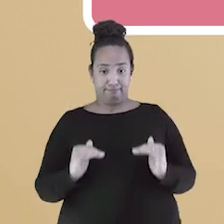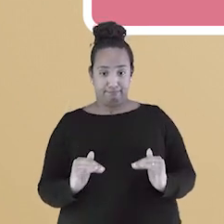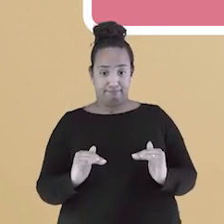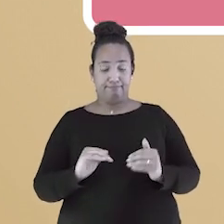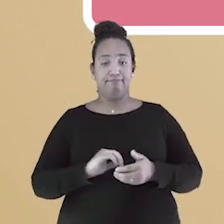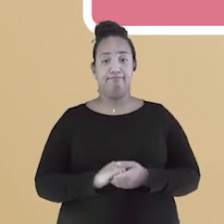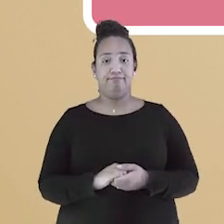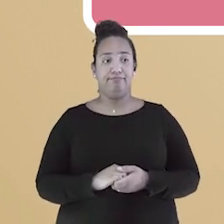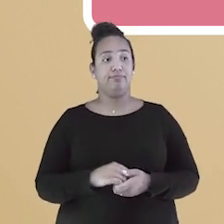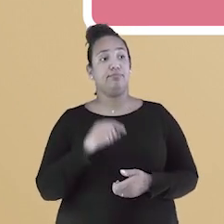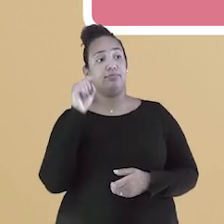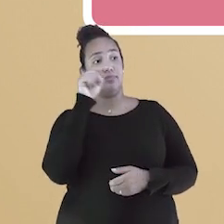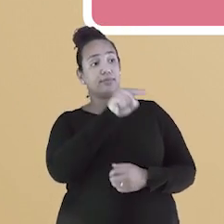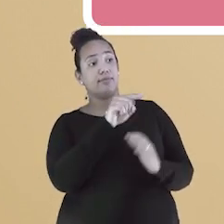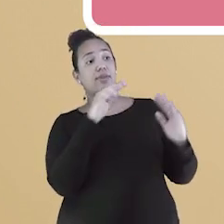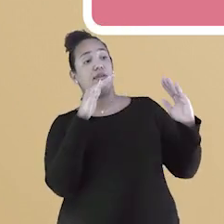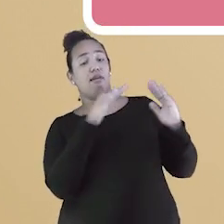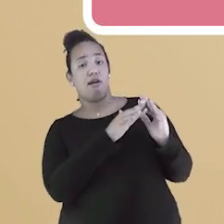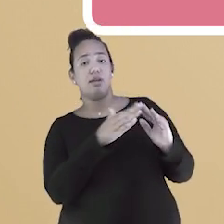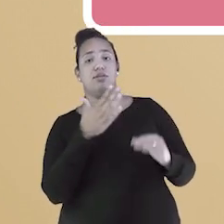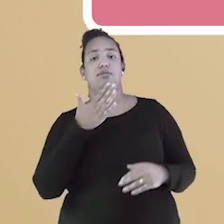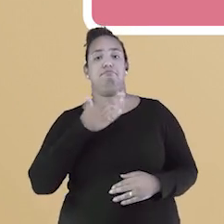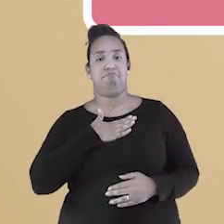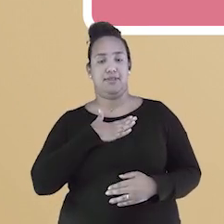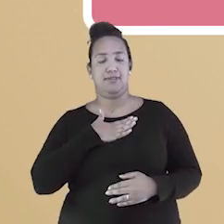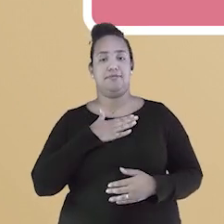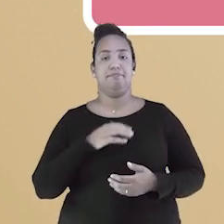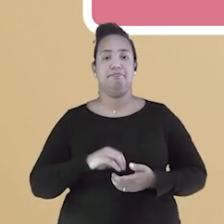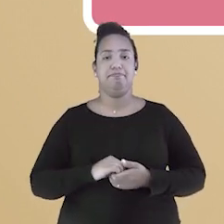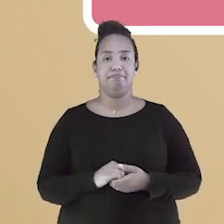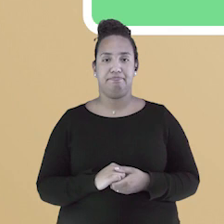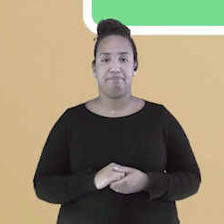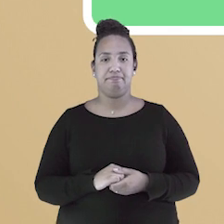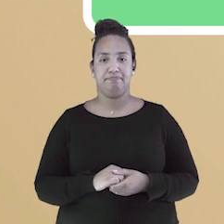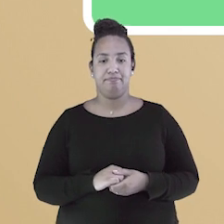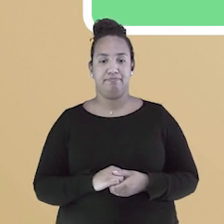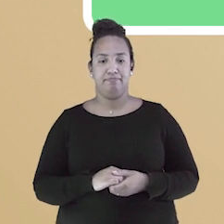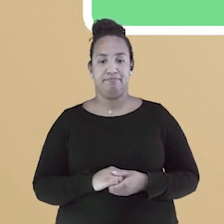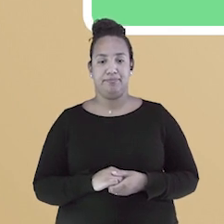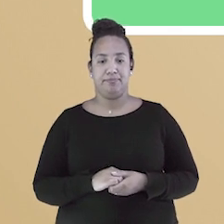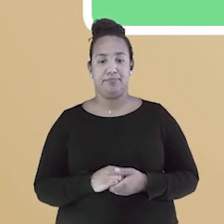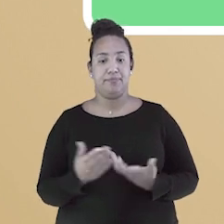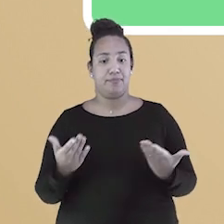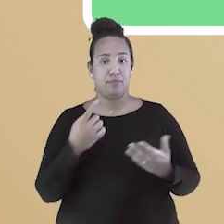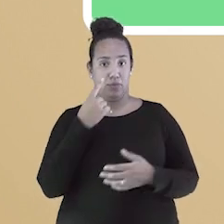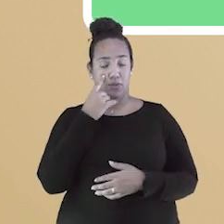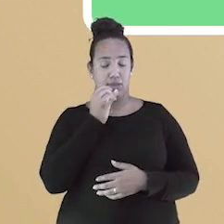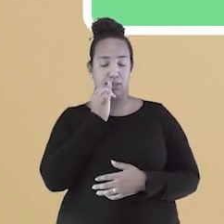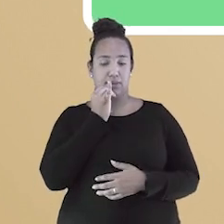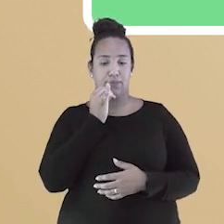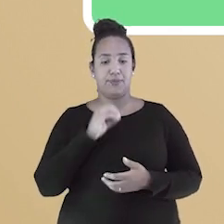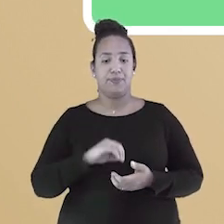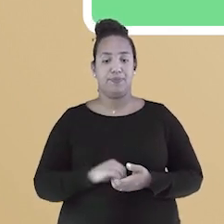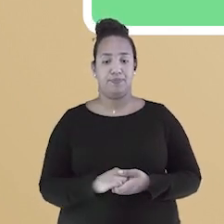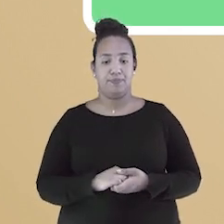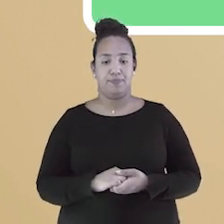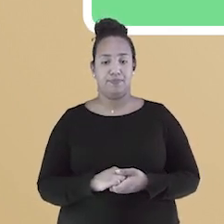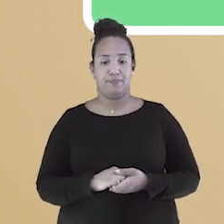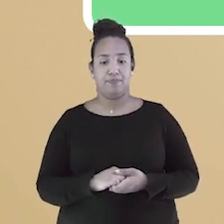house is mine. Aquela casa é minha. Próximo exemplo. Estou falando